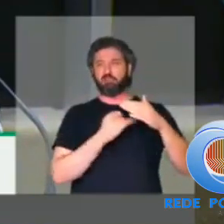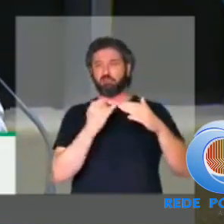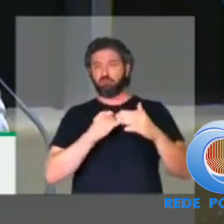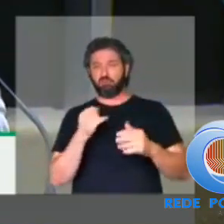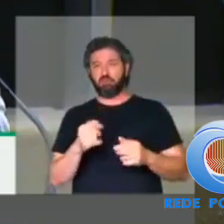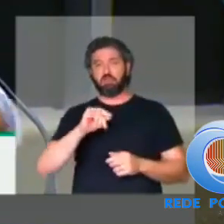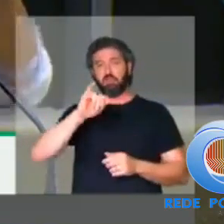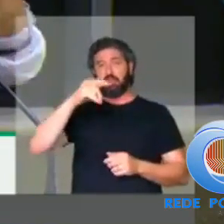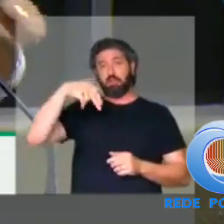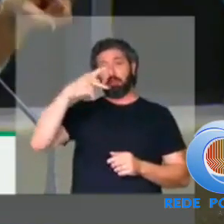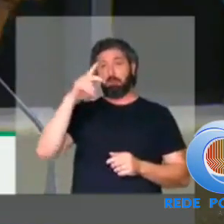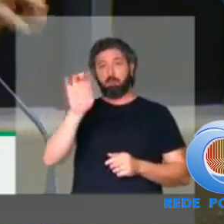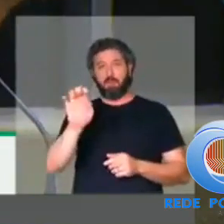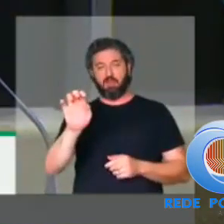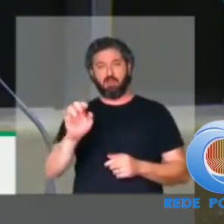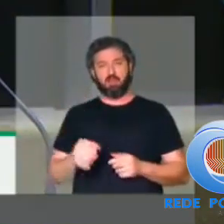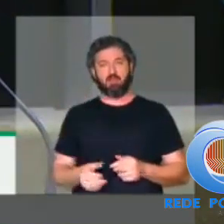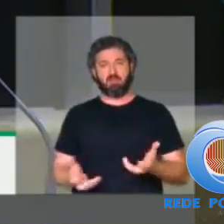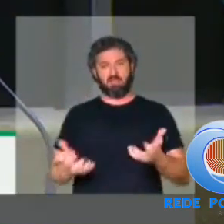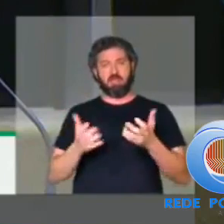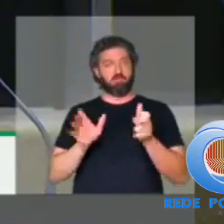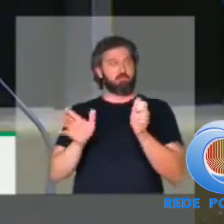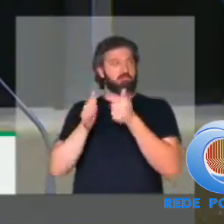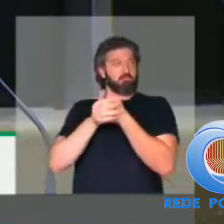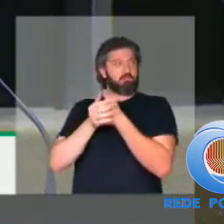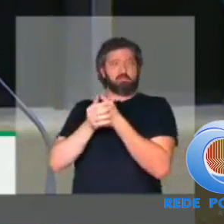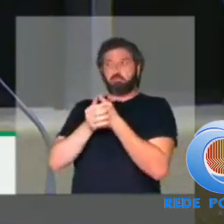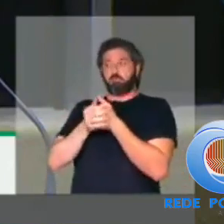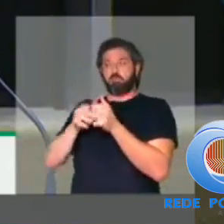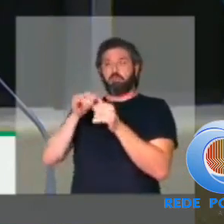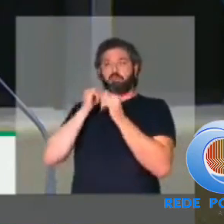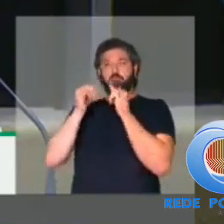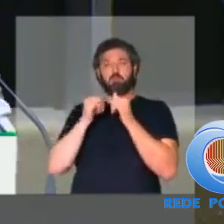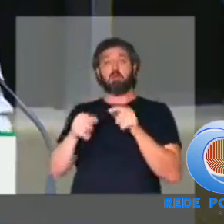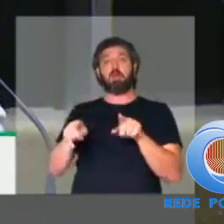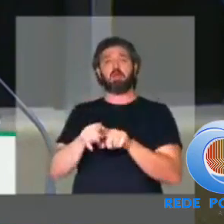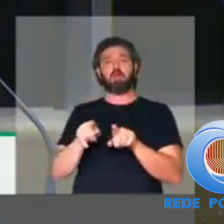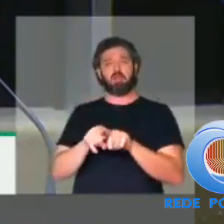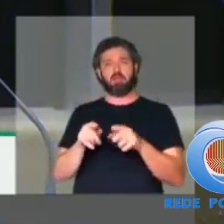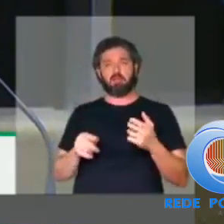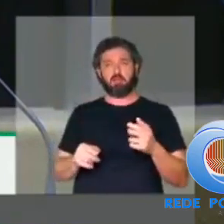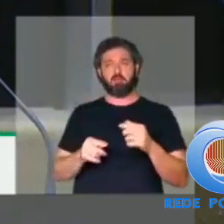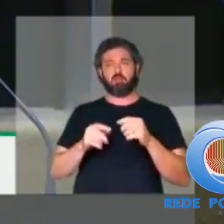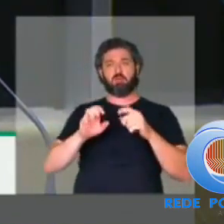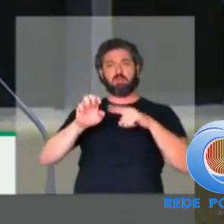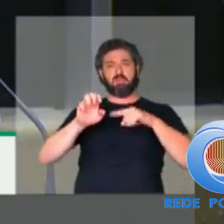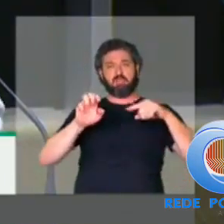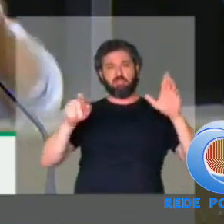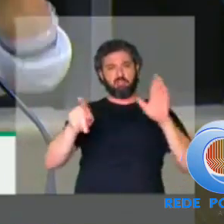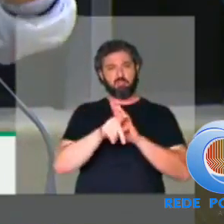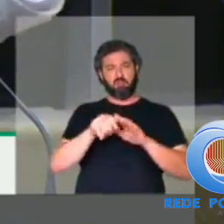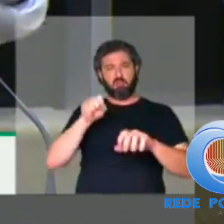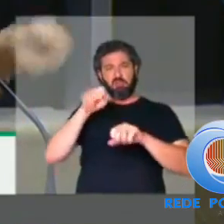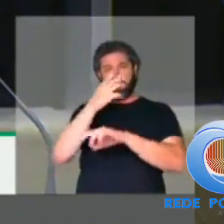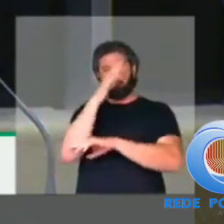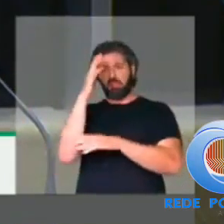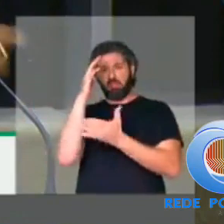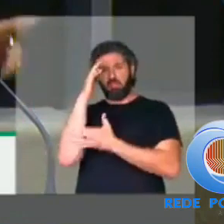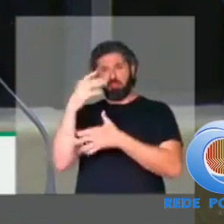como o INPE, e ele quer omitir e mentir sobre os índices de desmatamento.